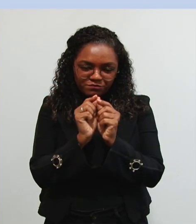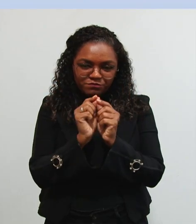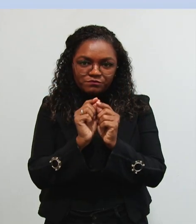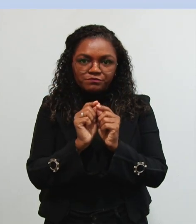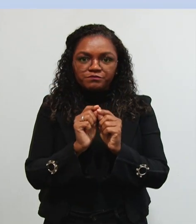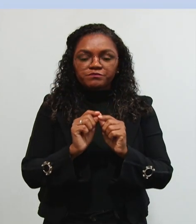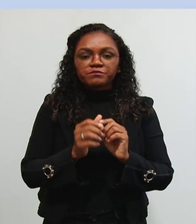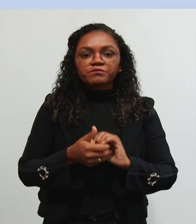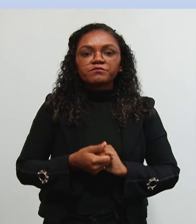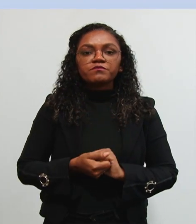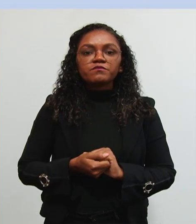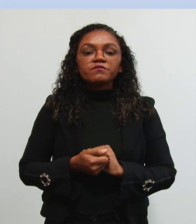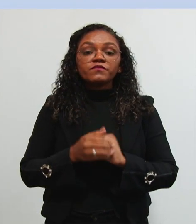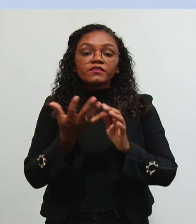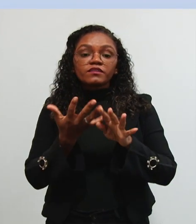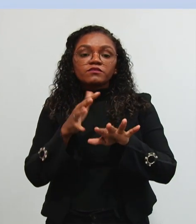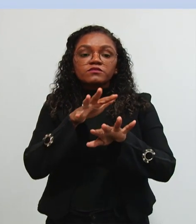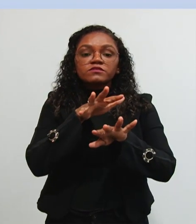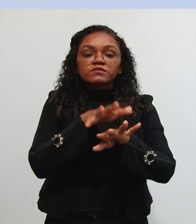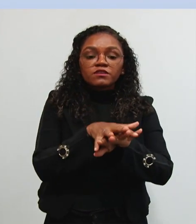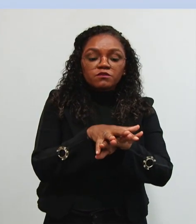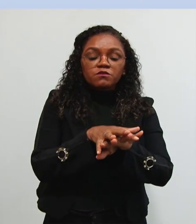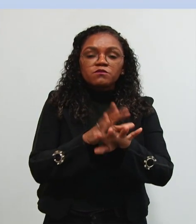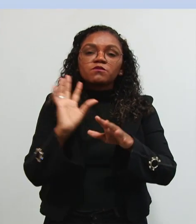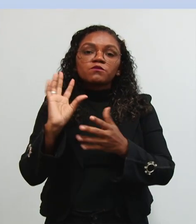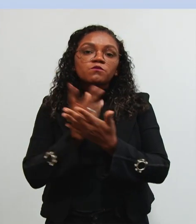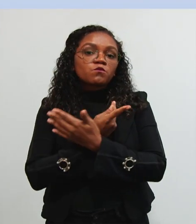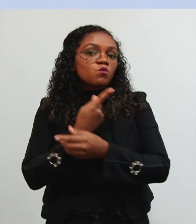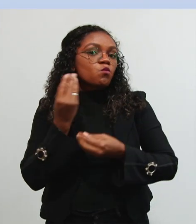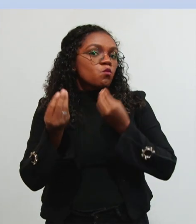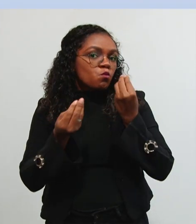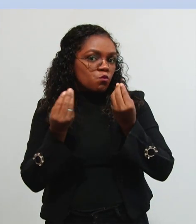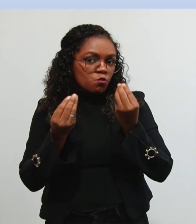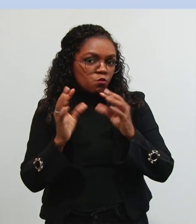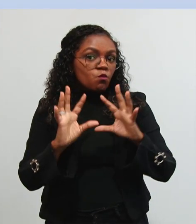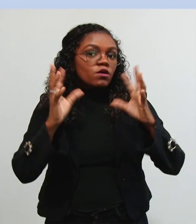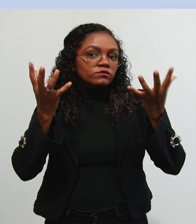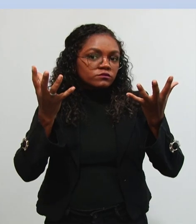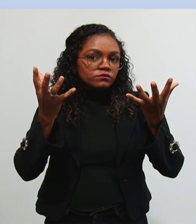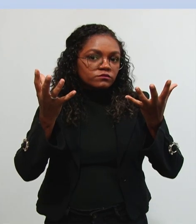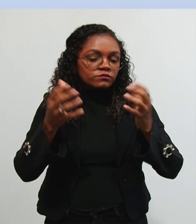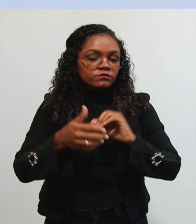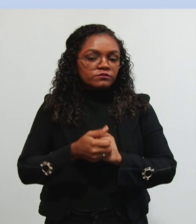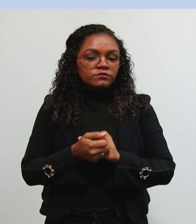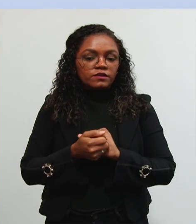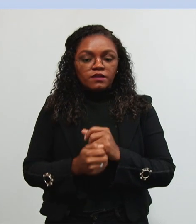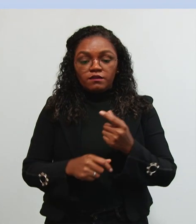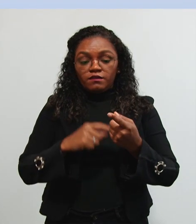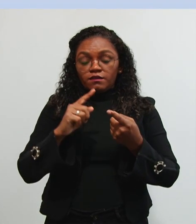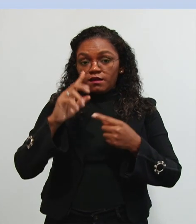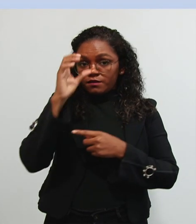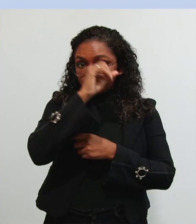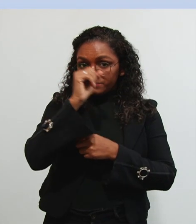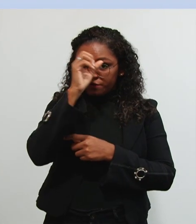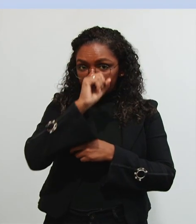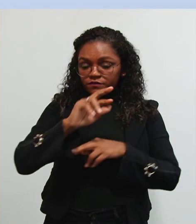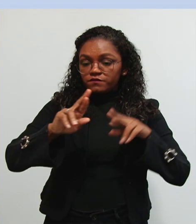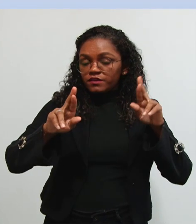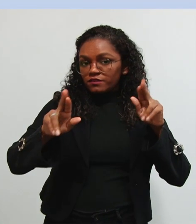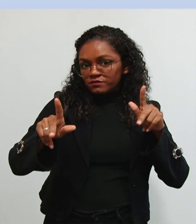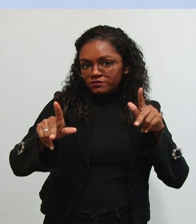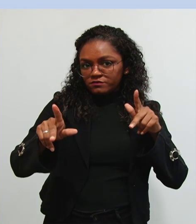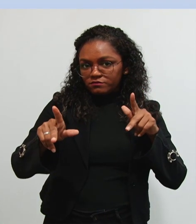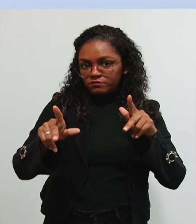discutindo, né? A inclusão acontece quando se aprende com as diferenças e não com as